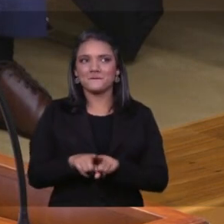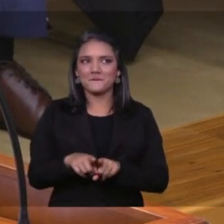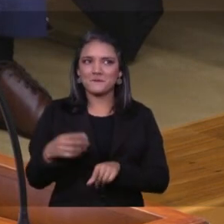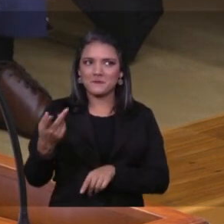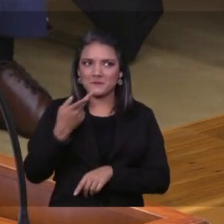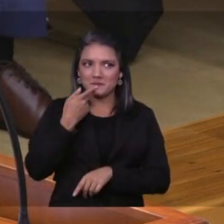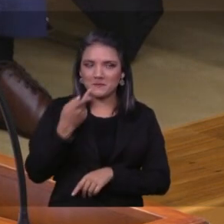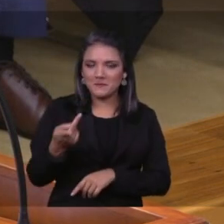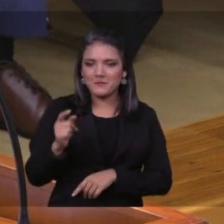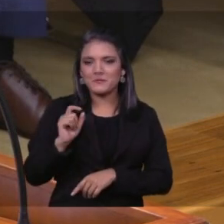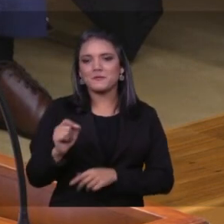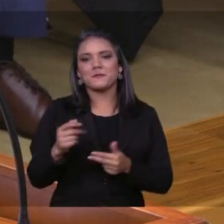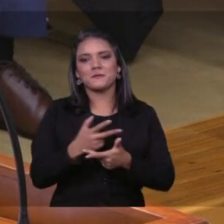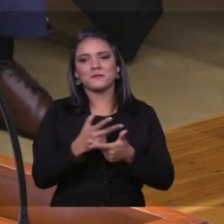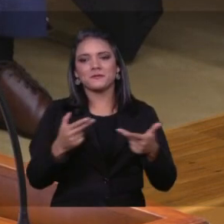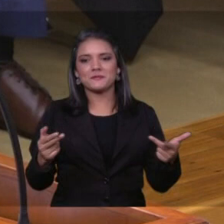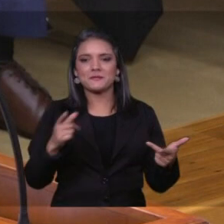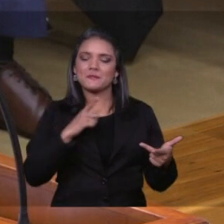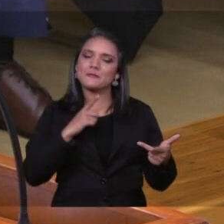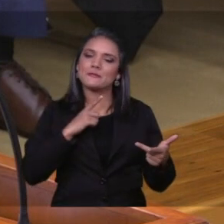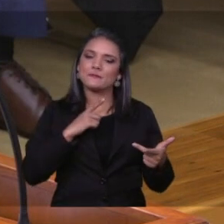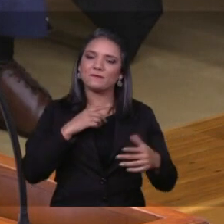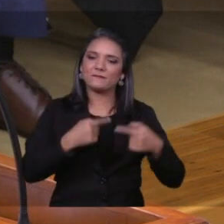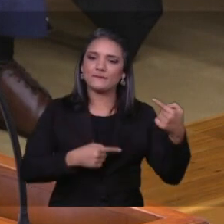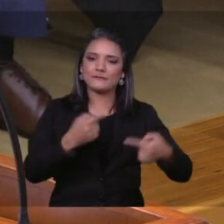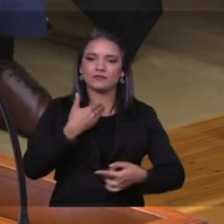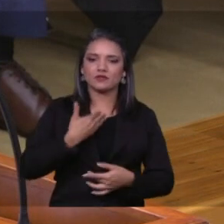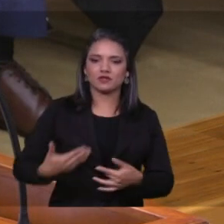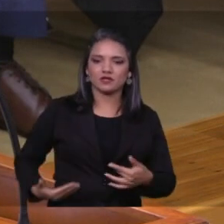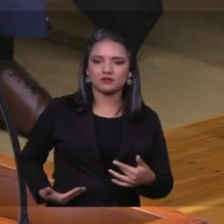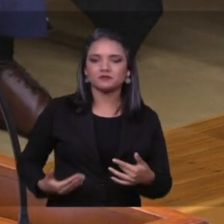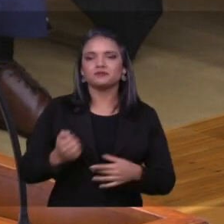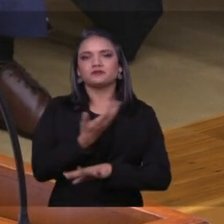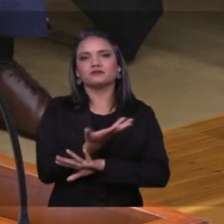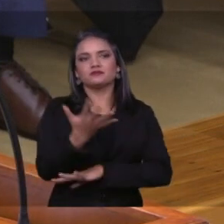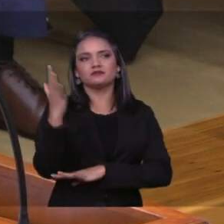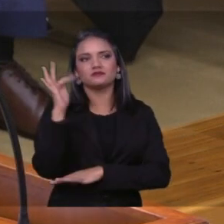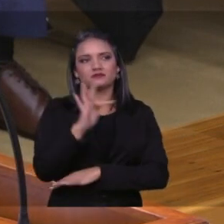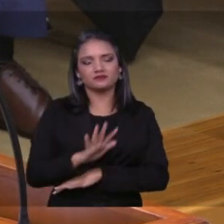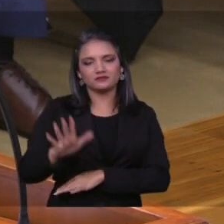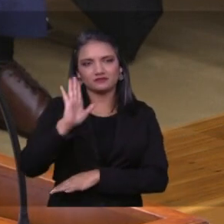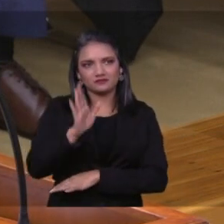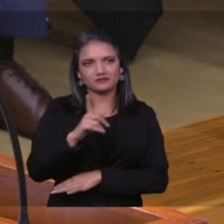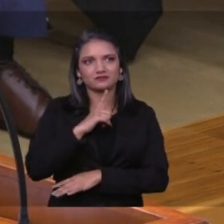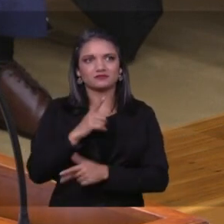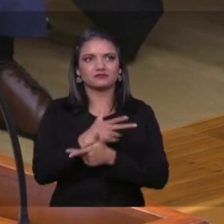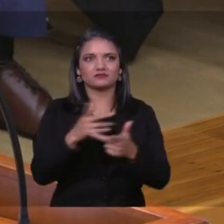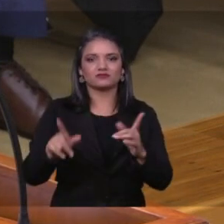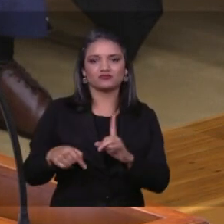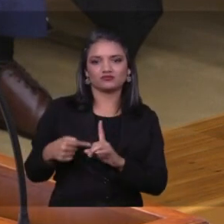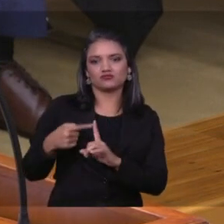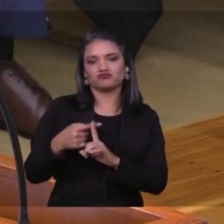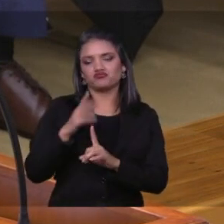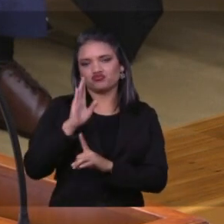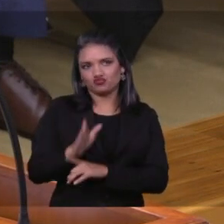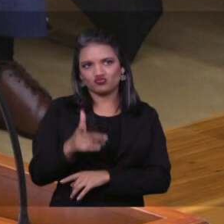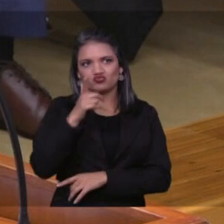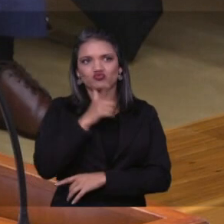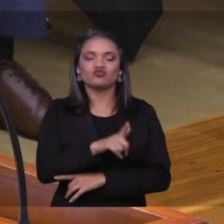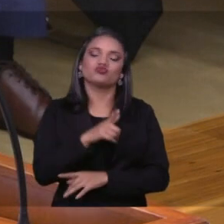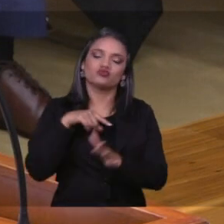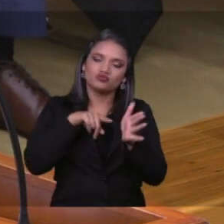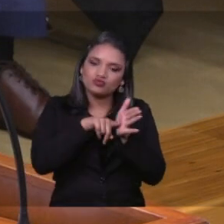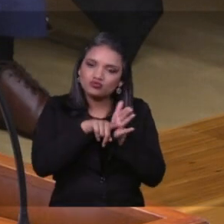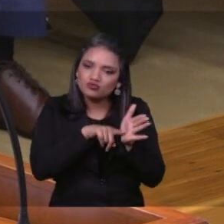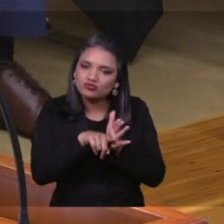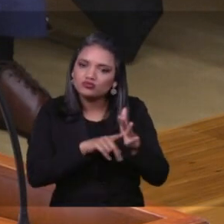recentes aperfeiçoamentos na política pública ambiental federal já têm gerado resultados positivos, ministro Fux. De acordo com dados do Instituto Nacional